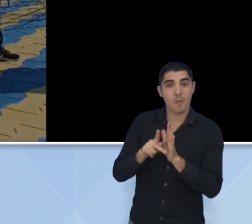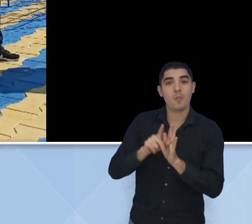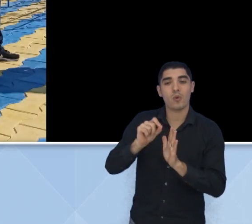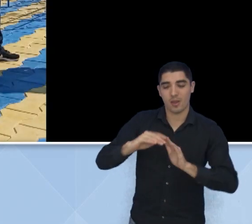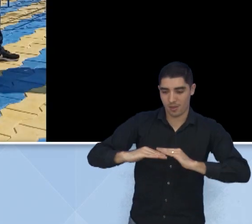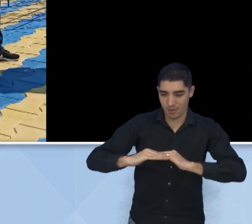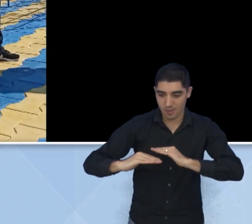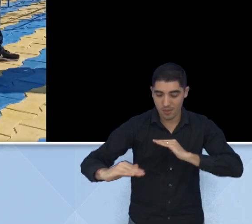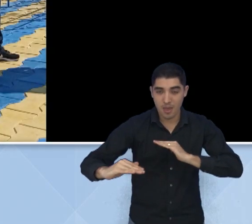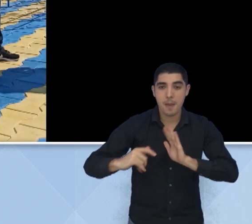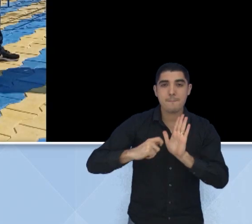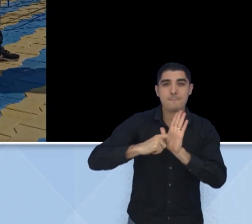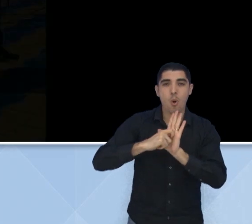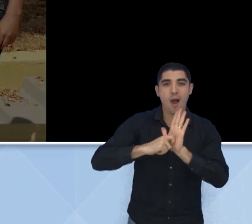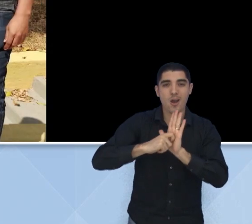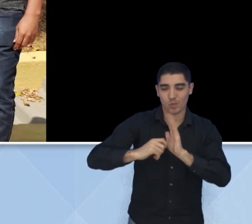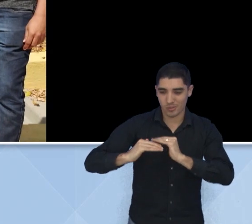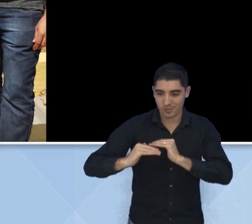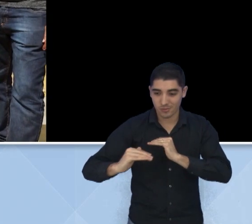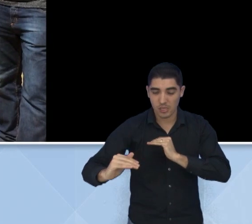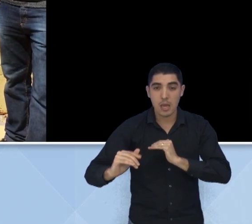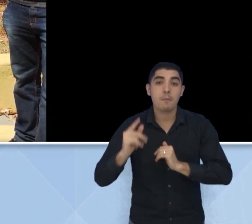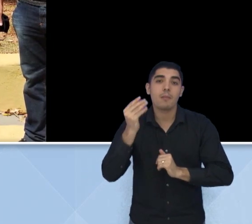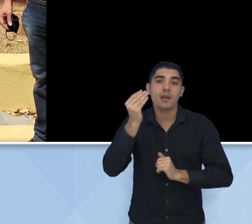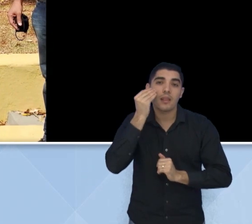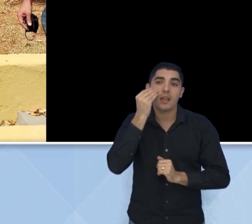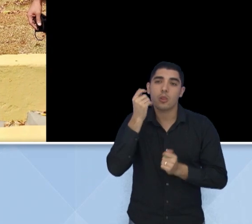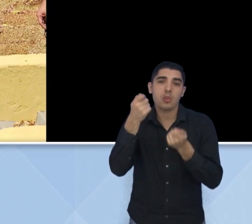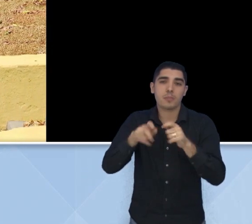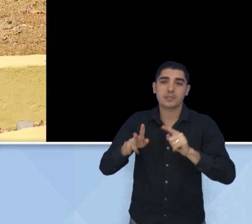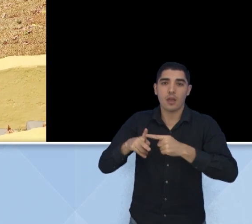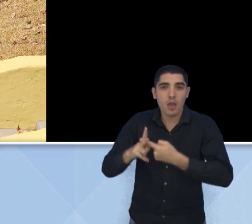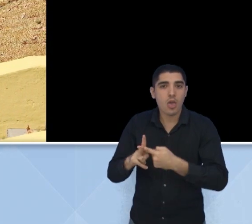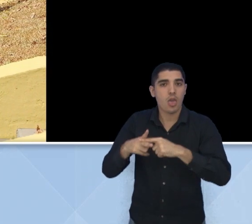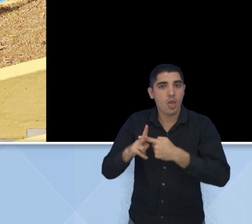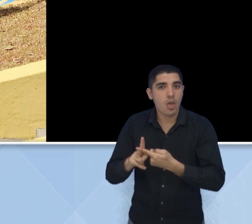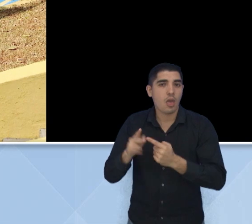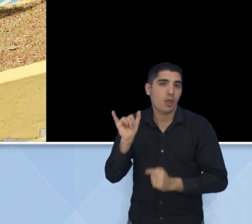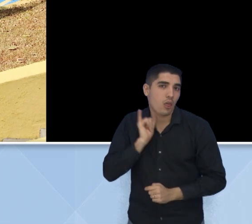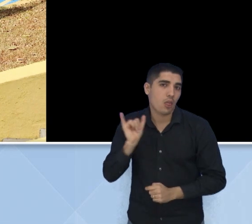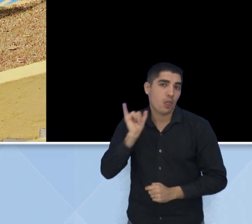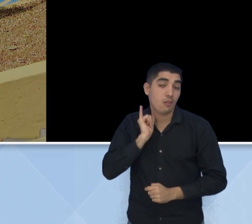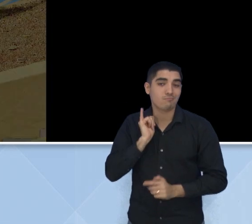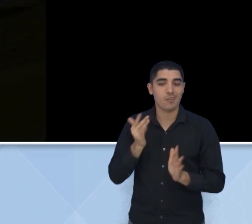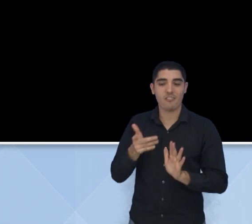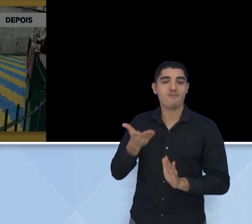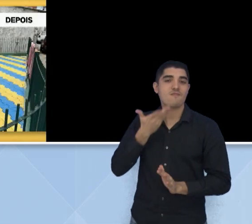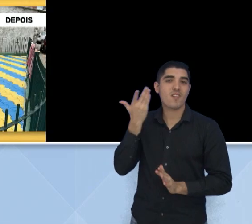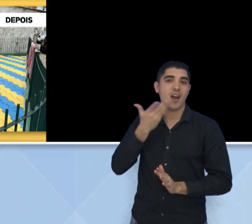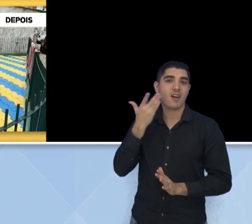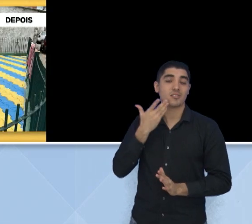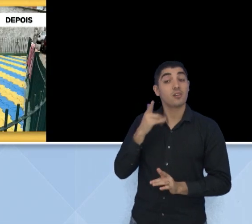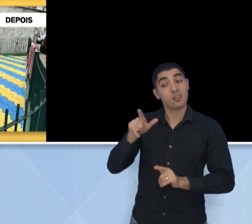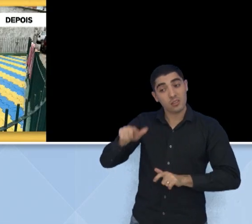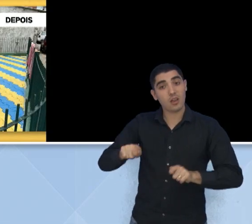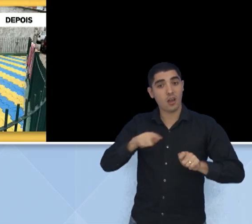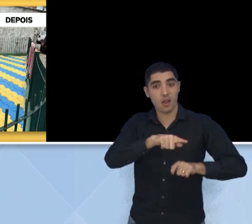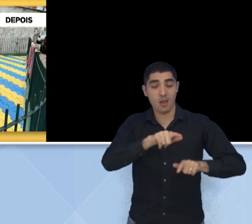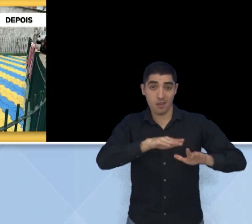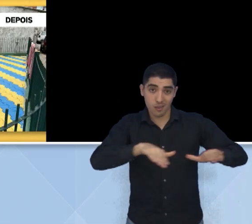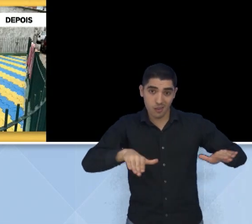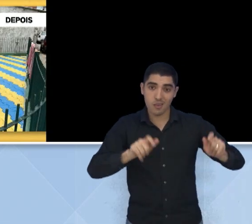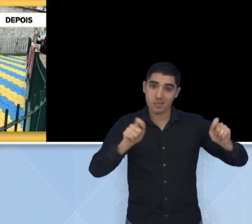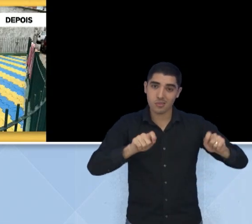emborrachado é diminuir a manutenção da cidade e ter mais condições, né, para as crianças,